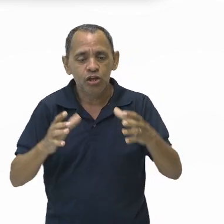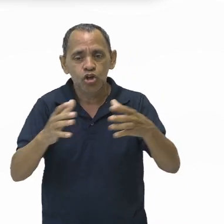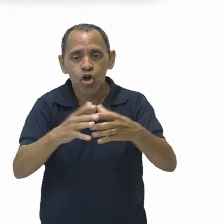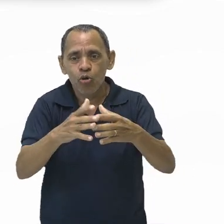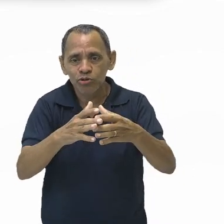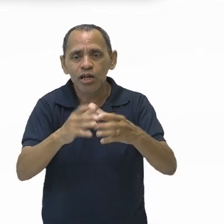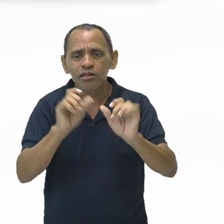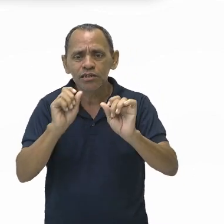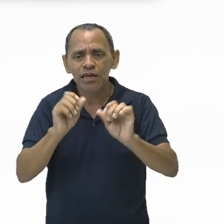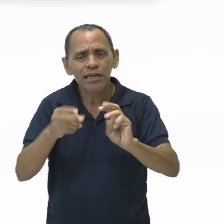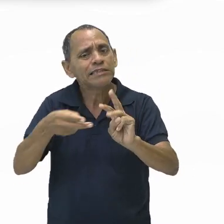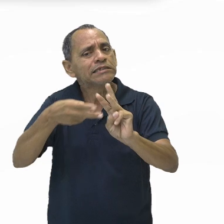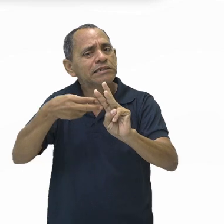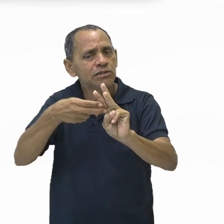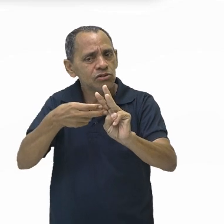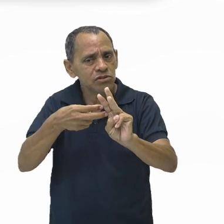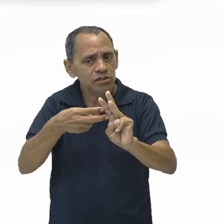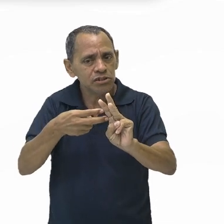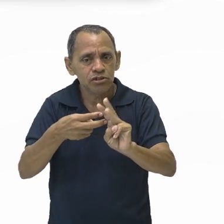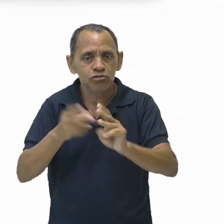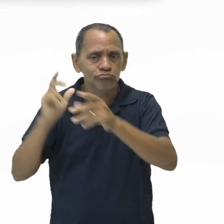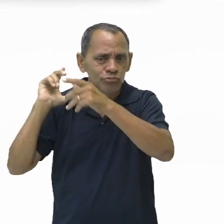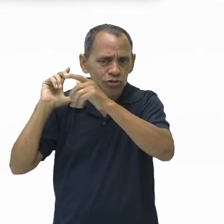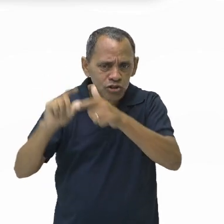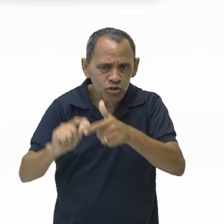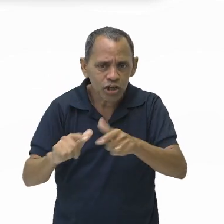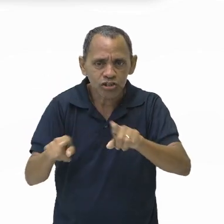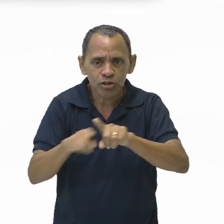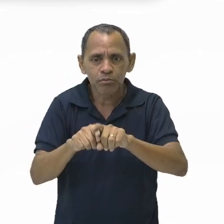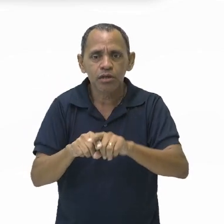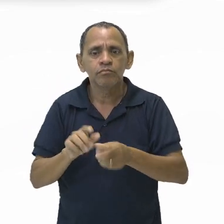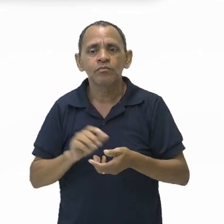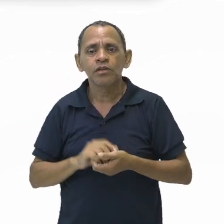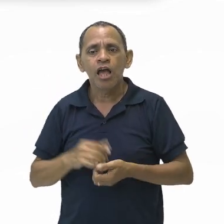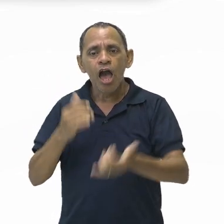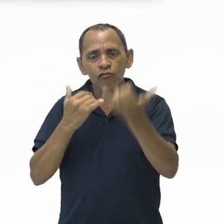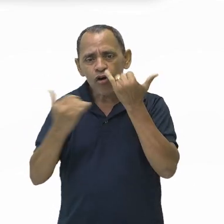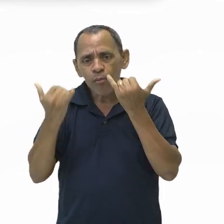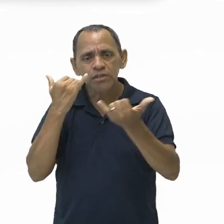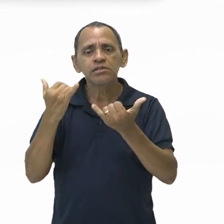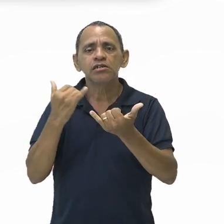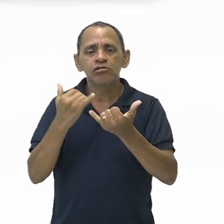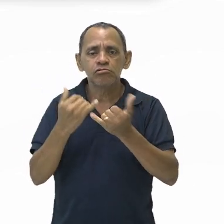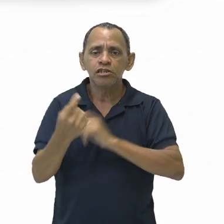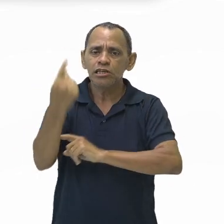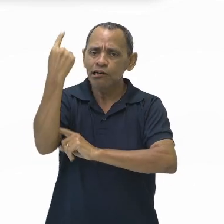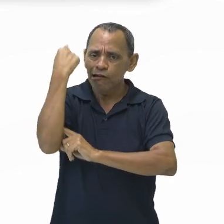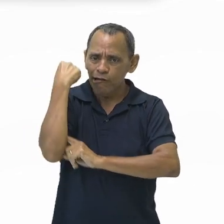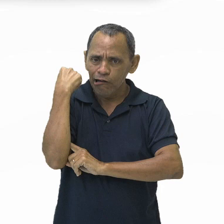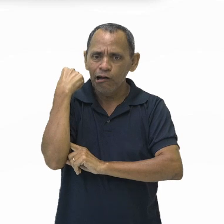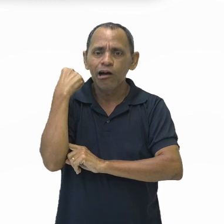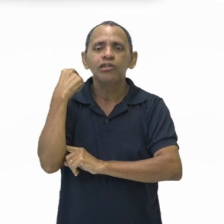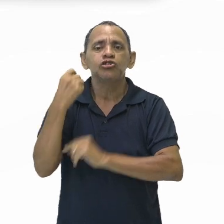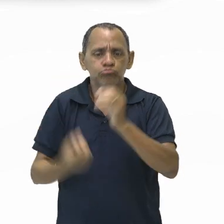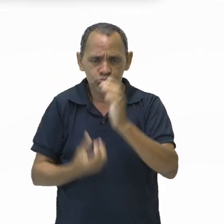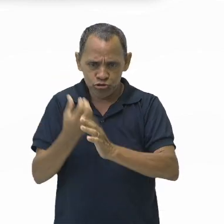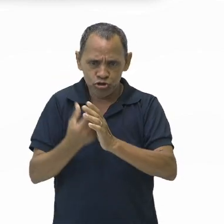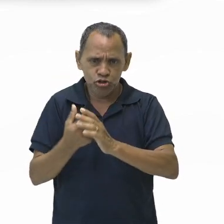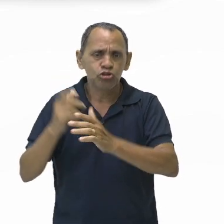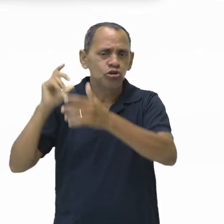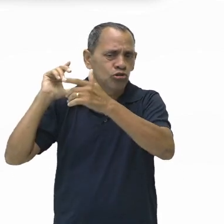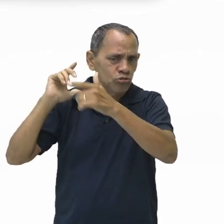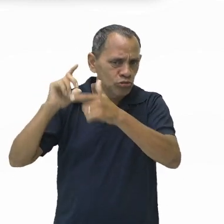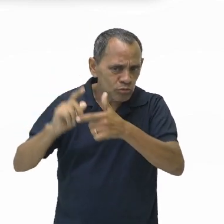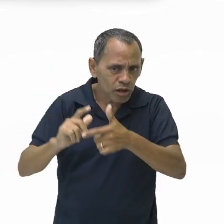tradicionais amazônicas. Né? A gente sabe que os seres humanos, ao longo do tempo, produziam as coisas, trabalhavam, né?